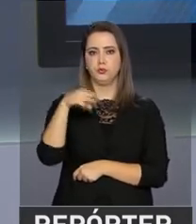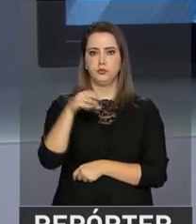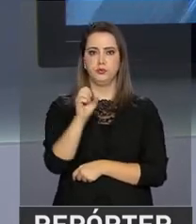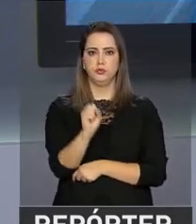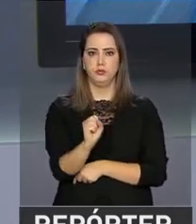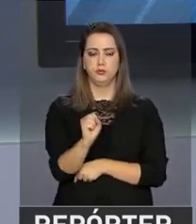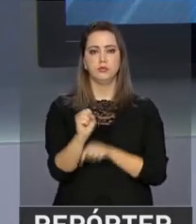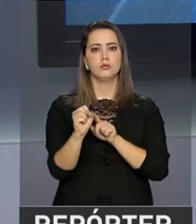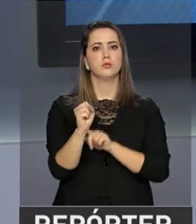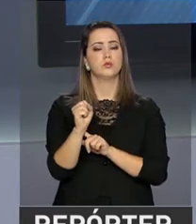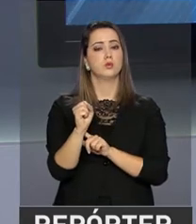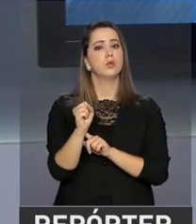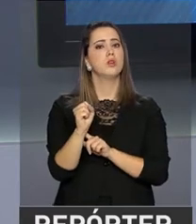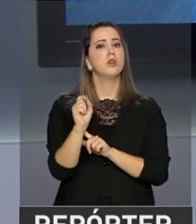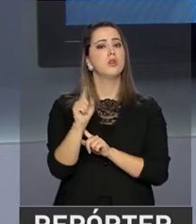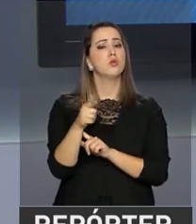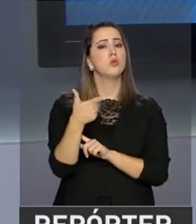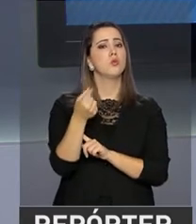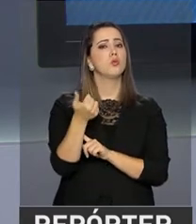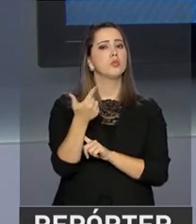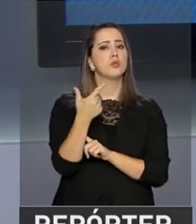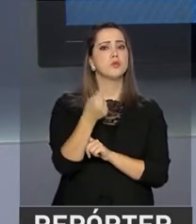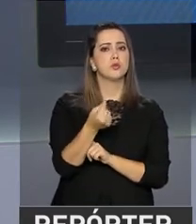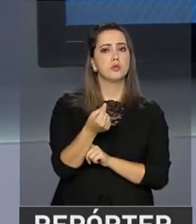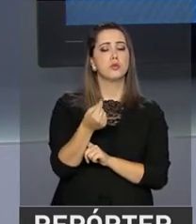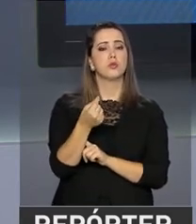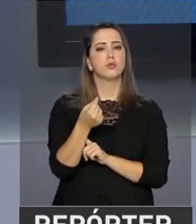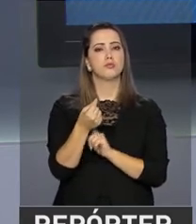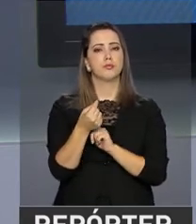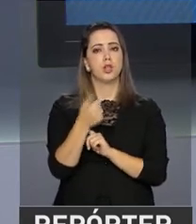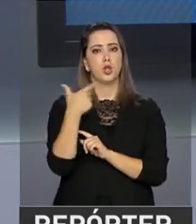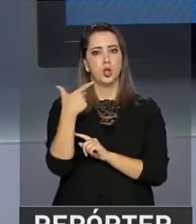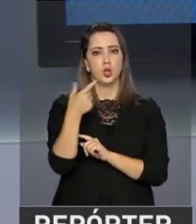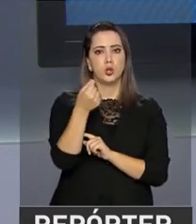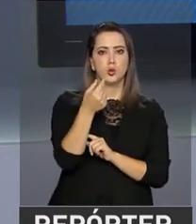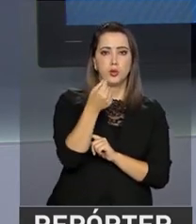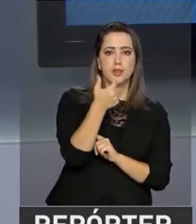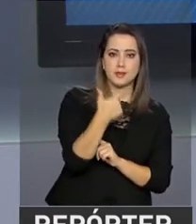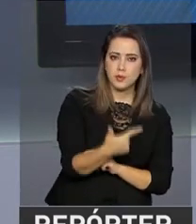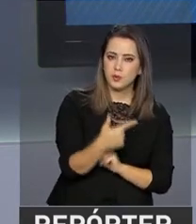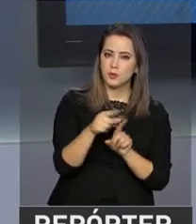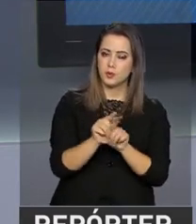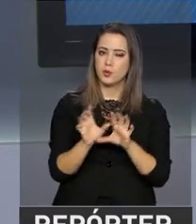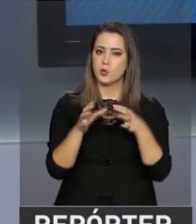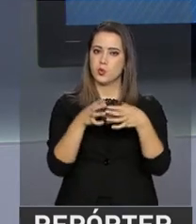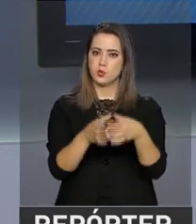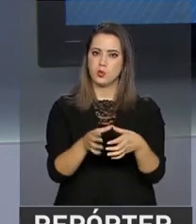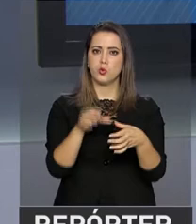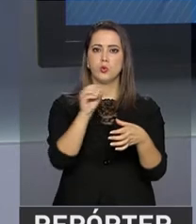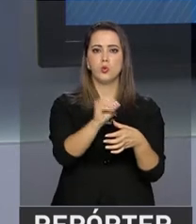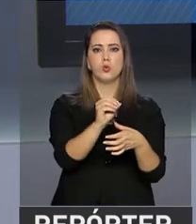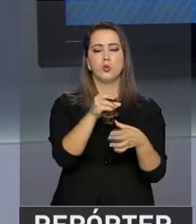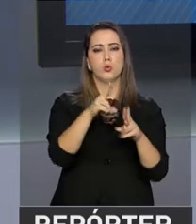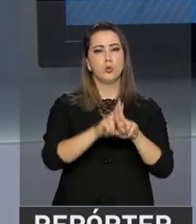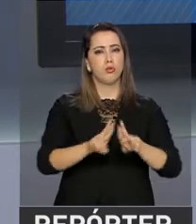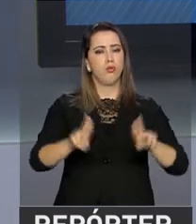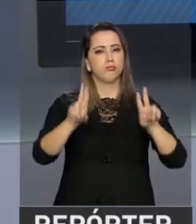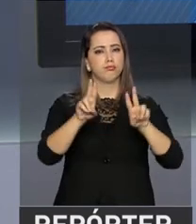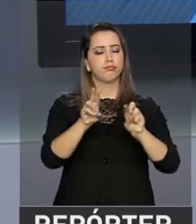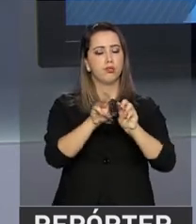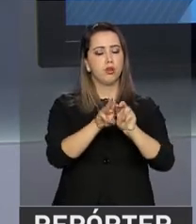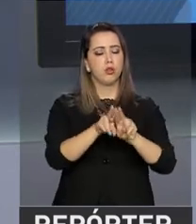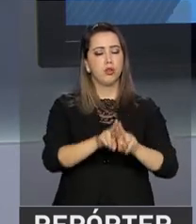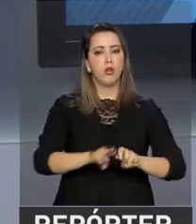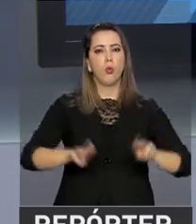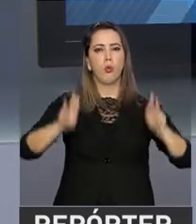ea organização mundial da saúde em 2002 o comitê das nações unidas para os direitos econômicos sociais e culturais adotou